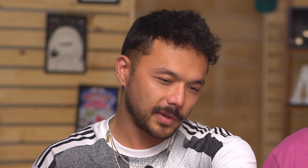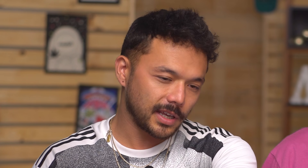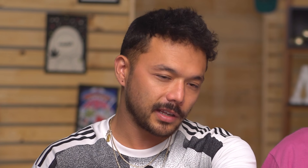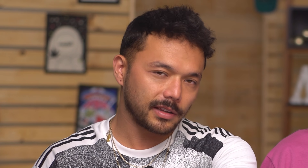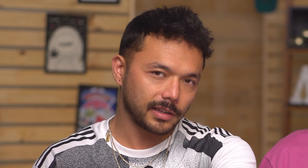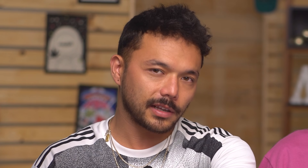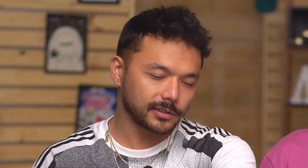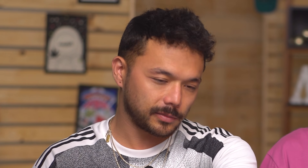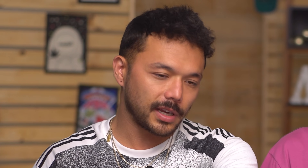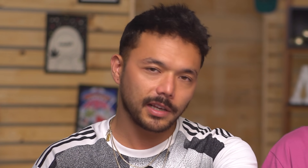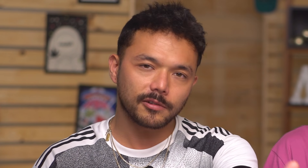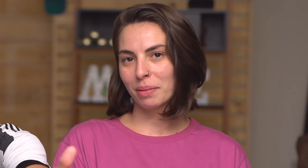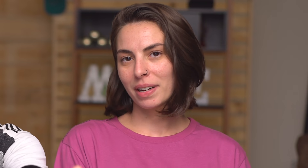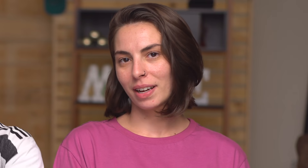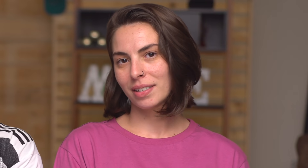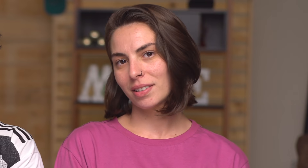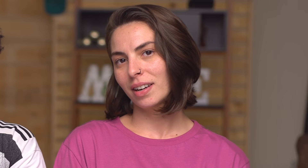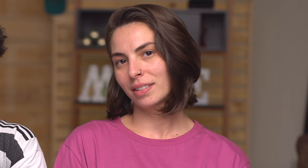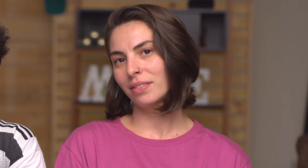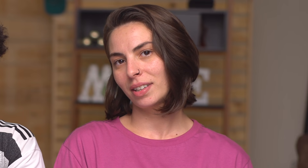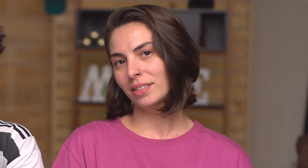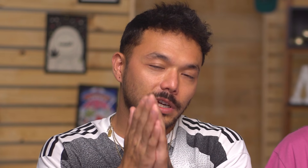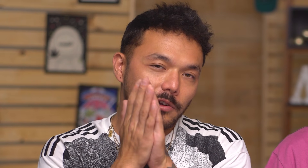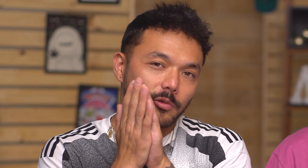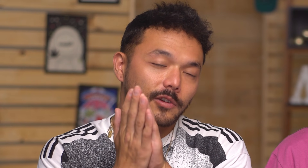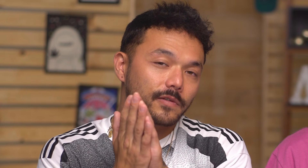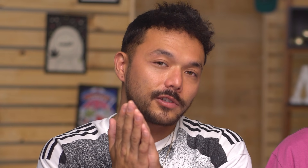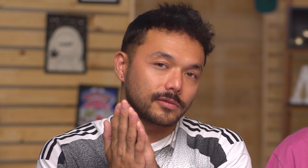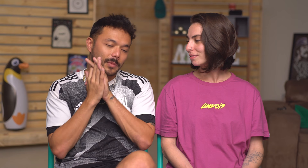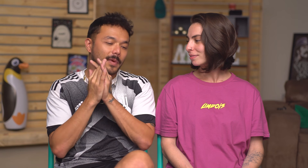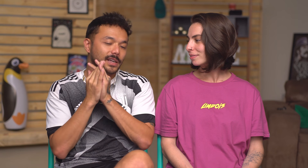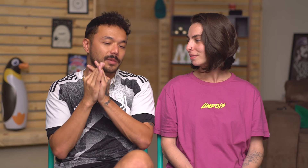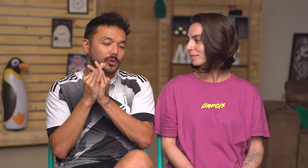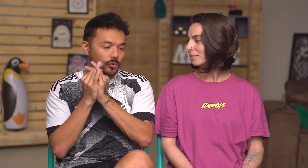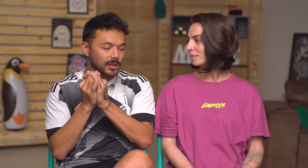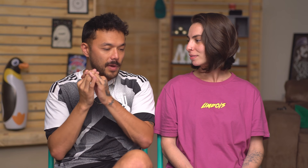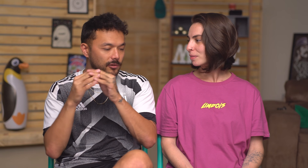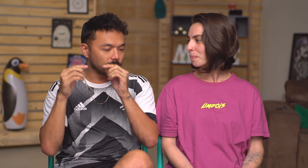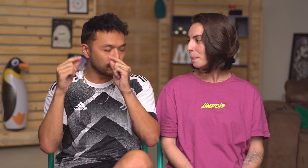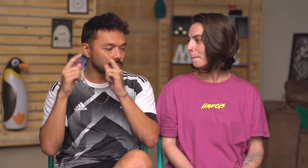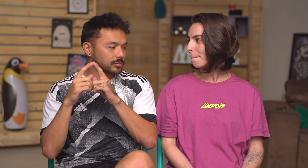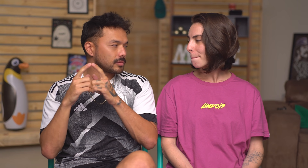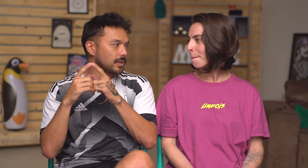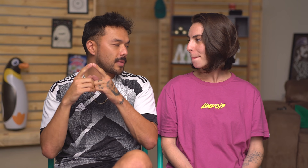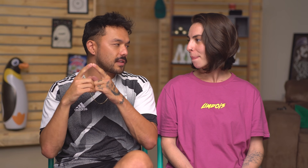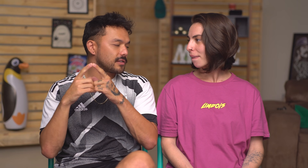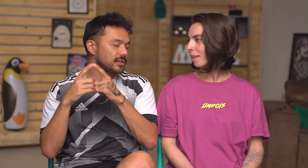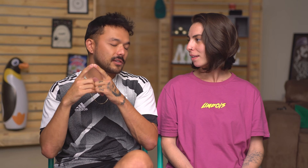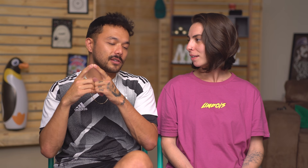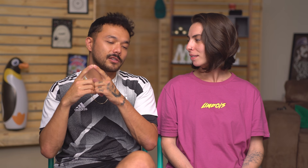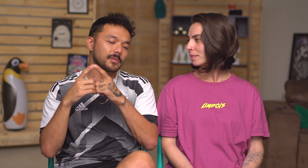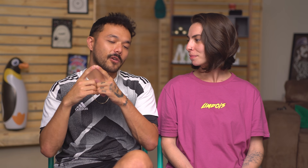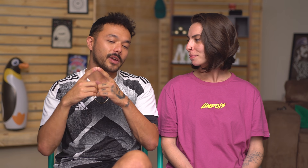gente podia chamar ele, né? Chamar ele de algum Vem jeito. Vem pra cá, Cibar, tá vendo? Mano, eu encontrei um vídeo de uma marca que produz remédio à